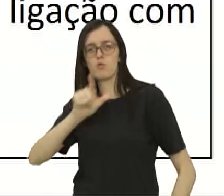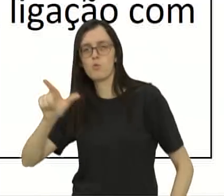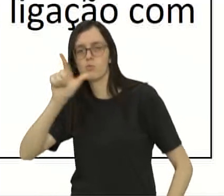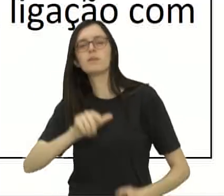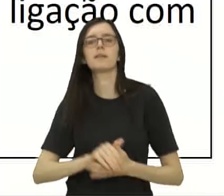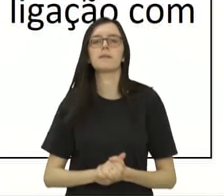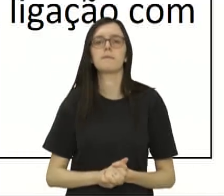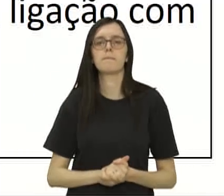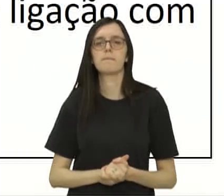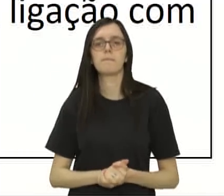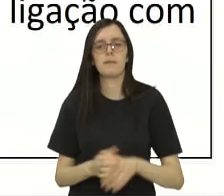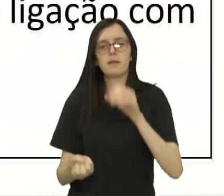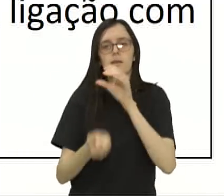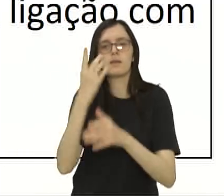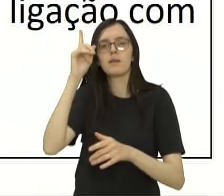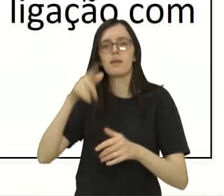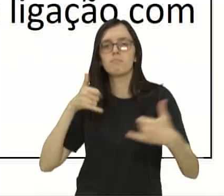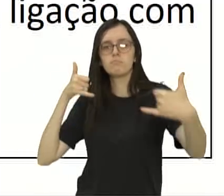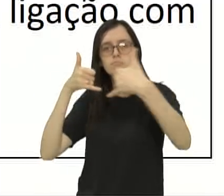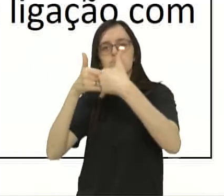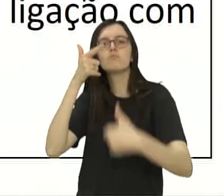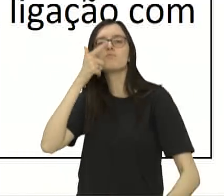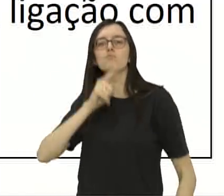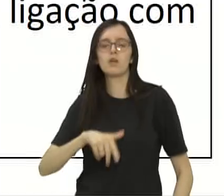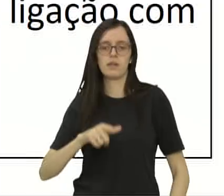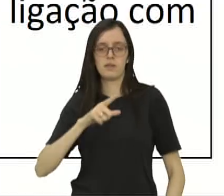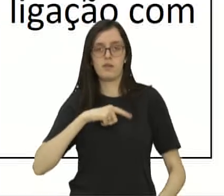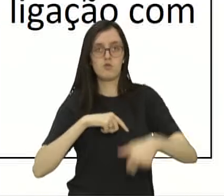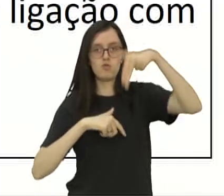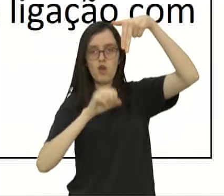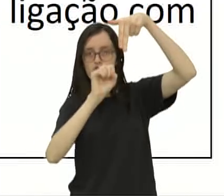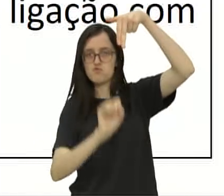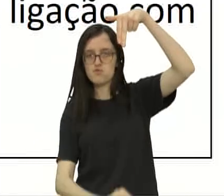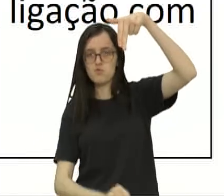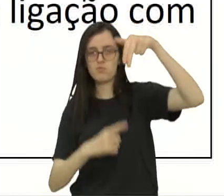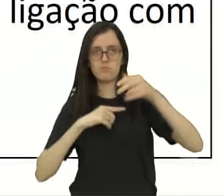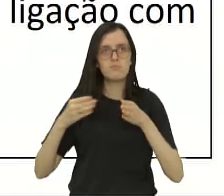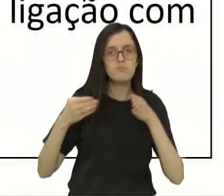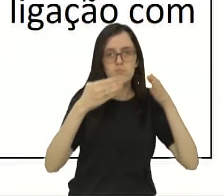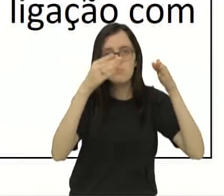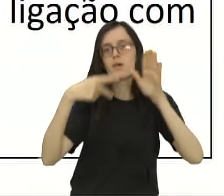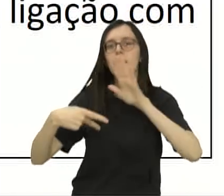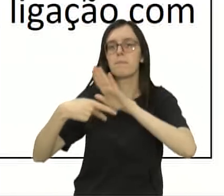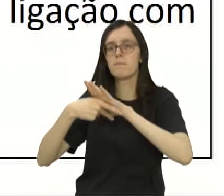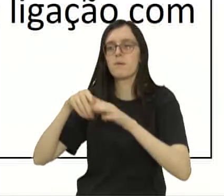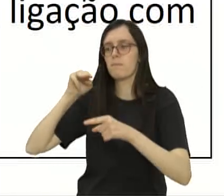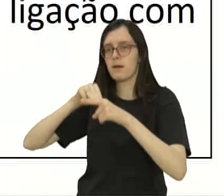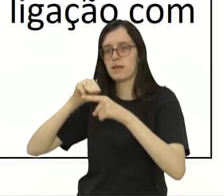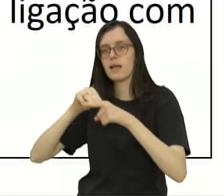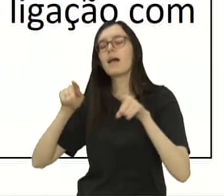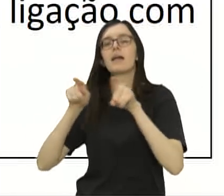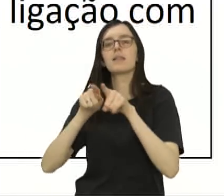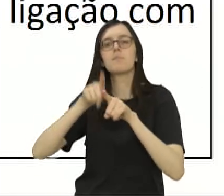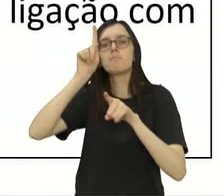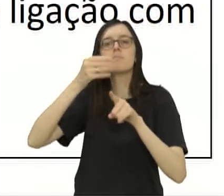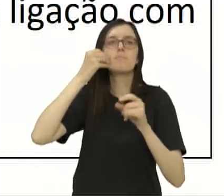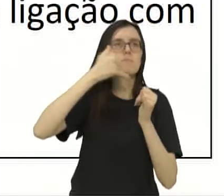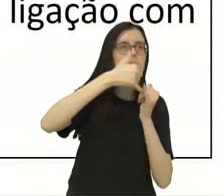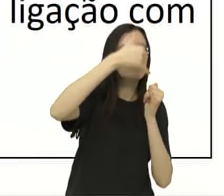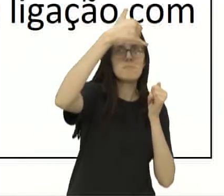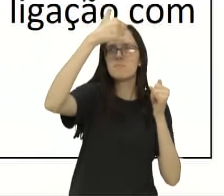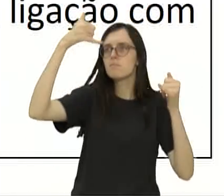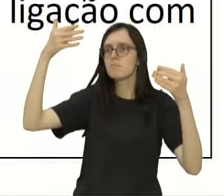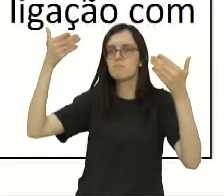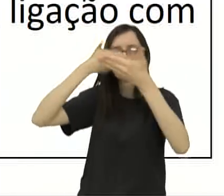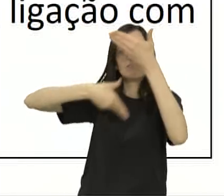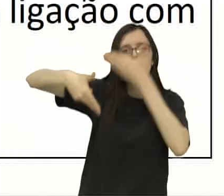a criação de um ramal da ferrovia Norte-Sul, que passará próximo a Maringá, permitindo a ligação das demais cidades